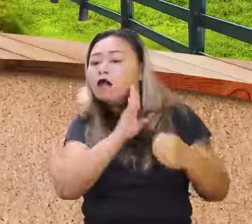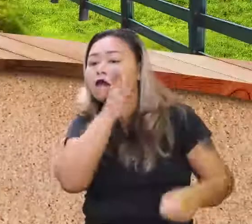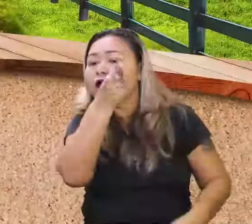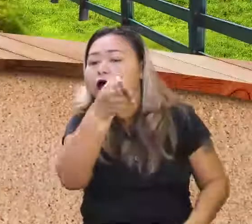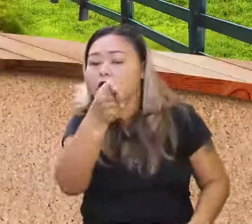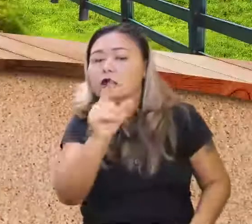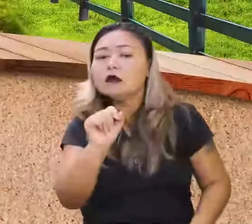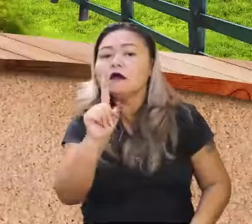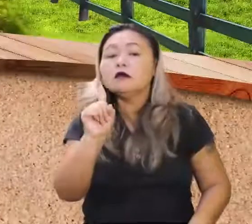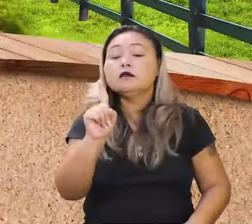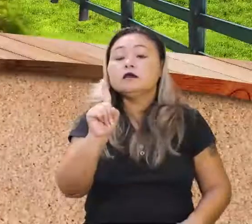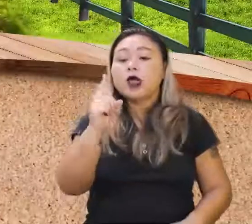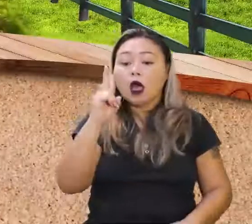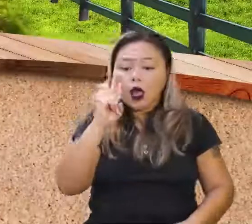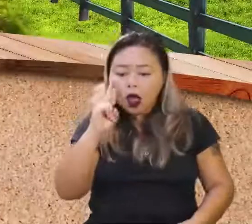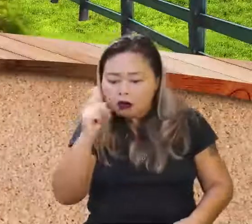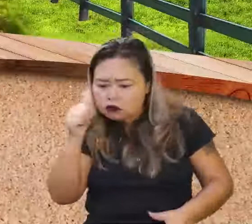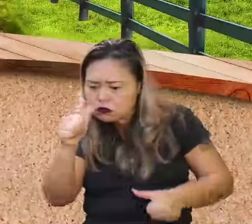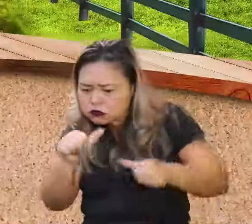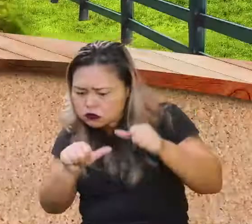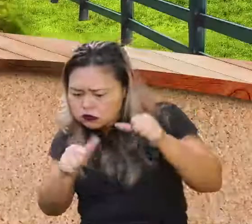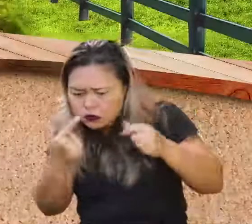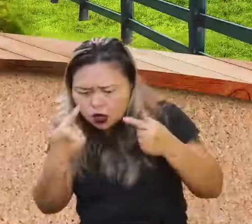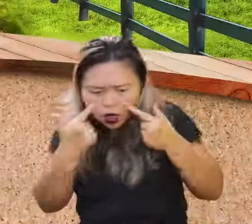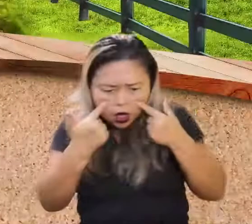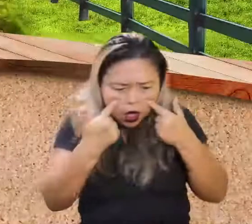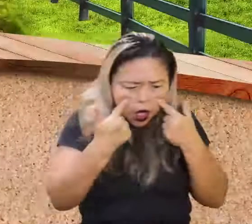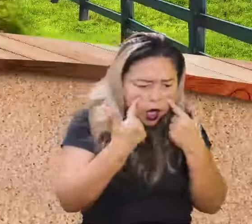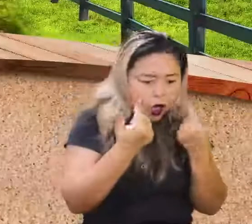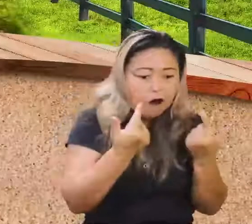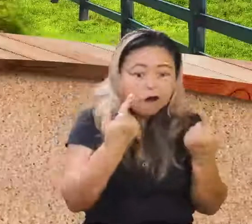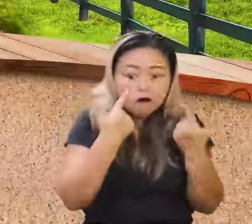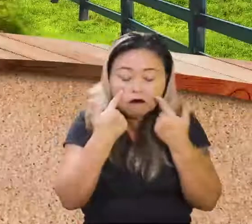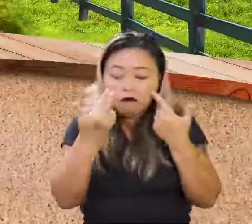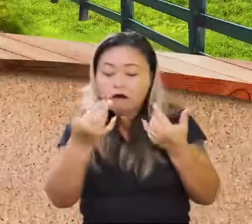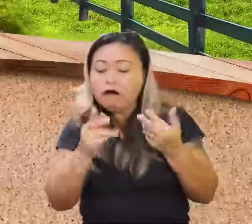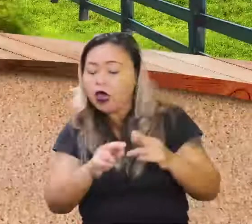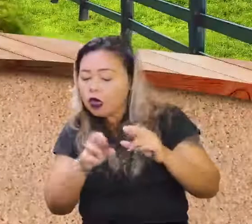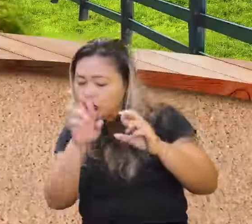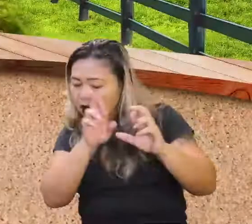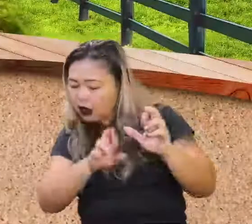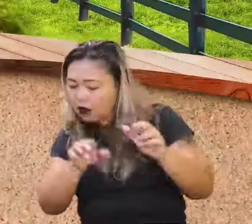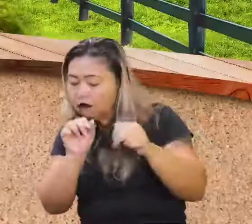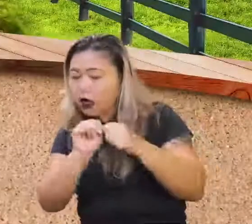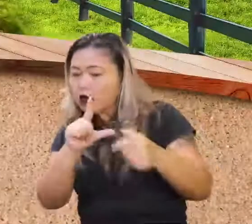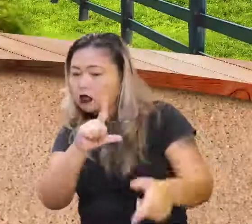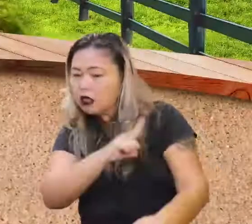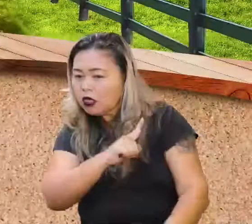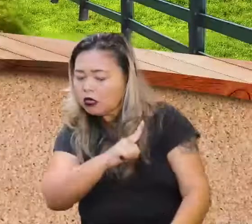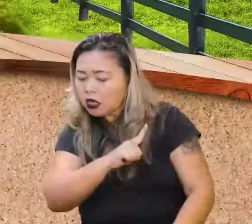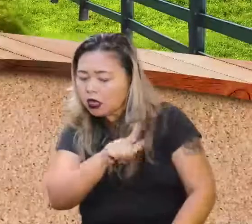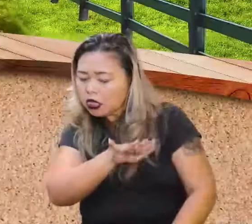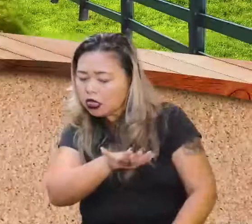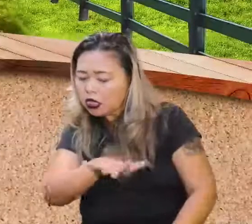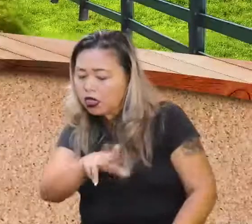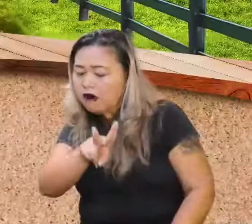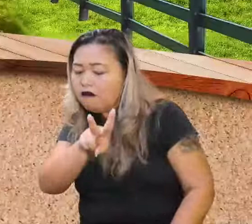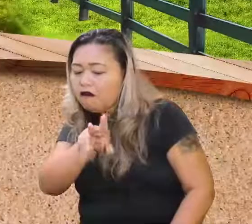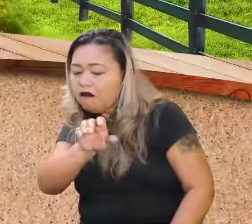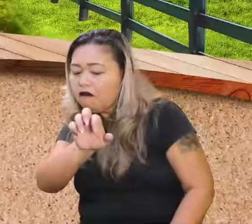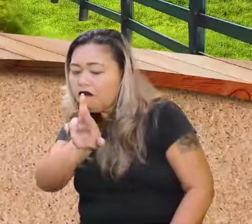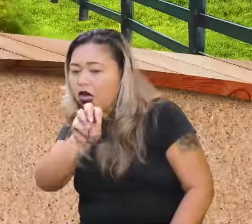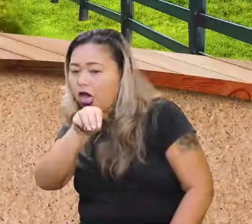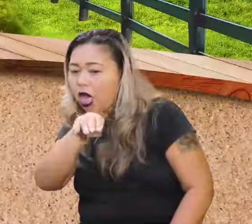hora da limpeza, para você vistoriar, para você verificar se tem, né, requisitos de